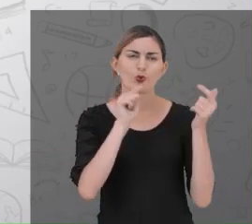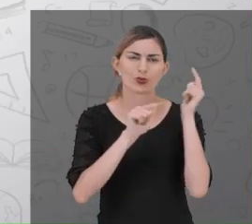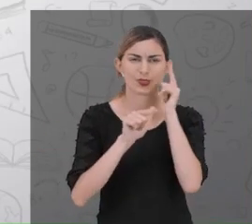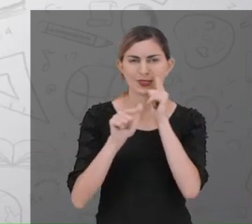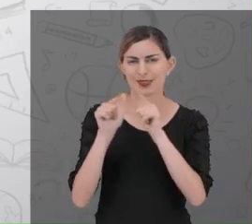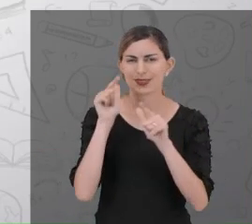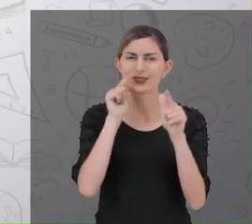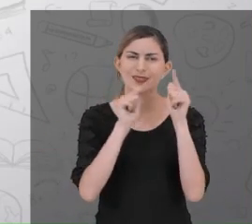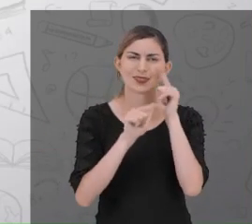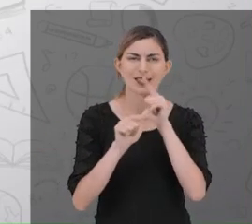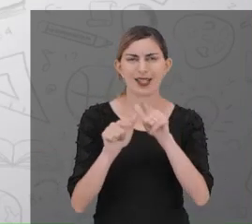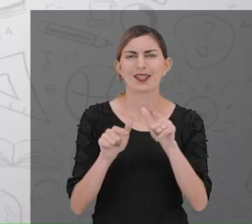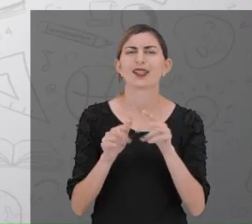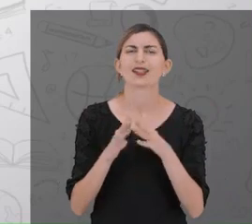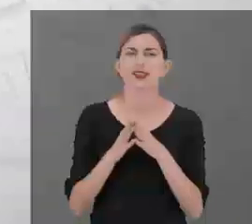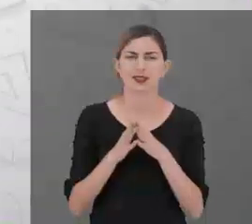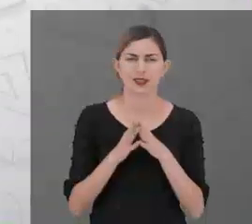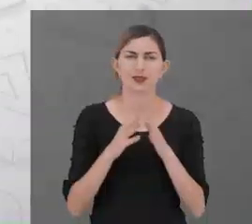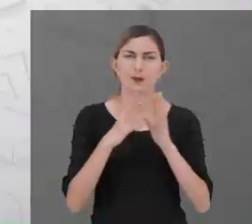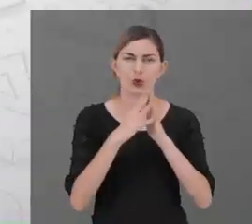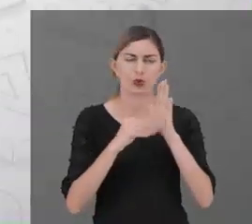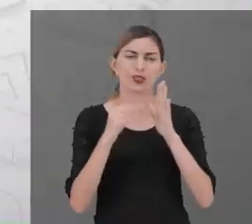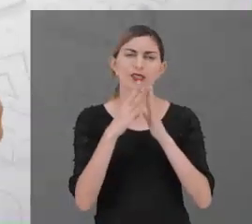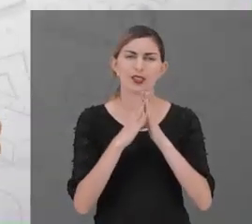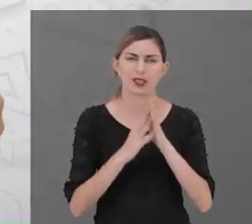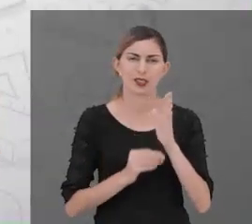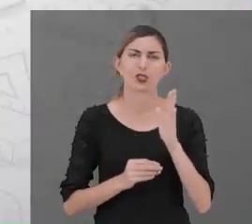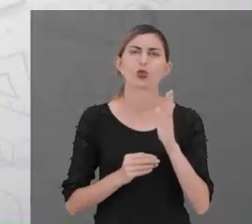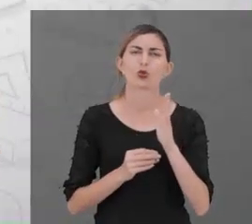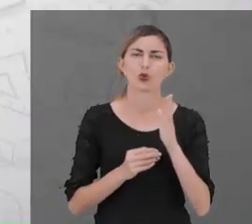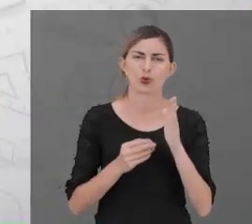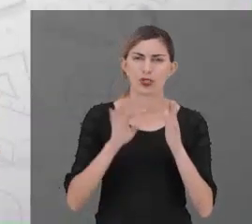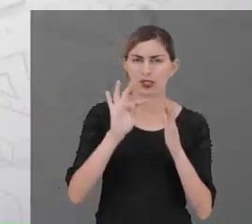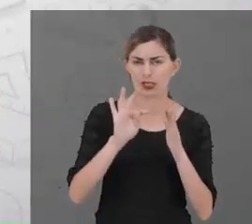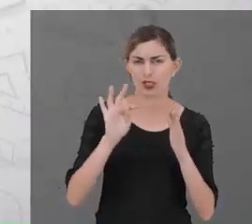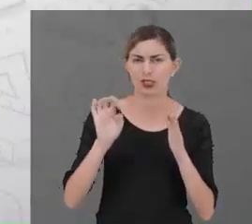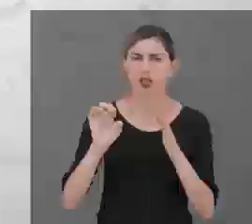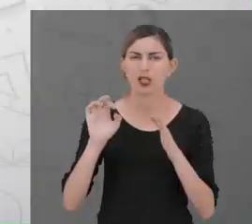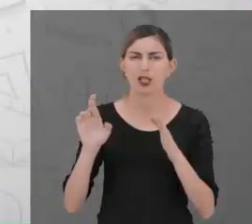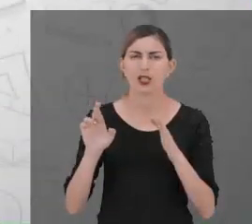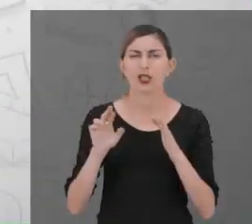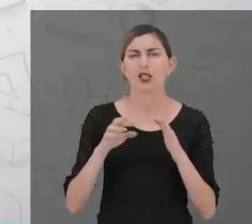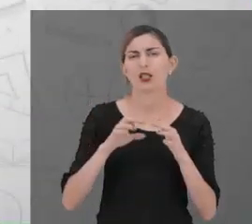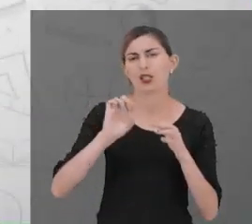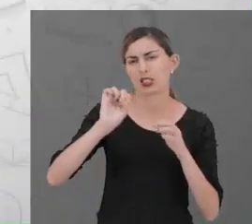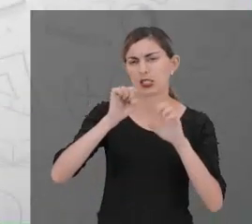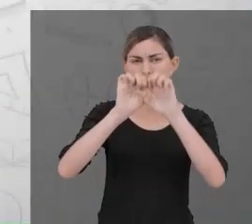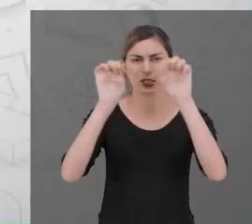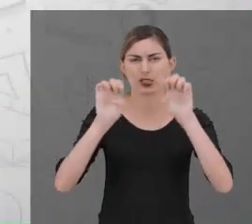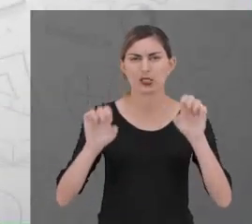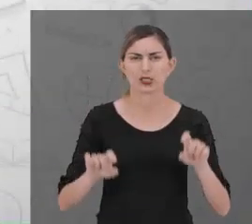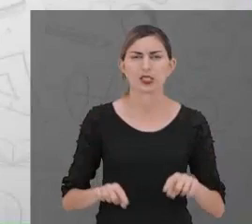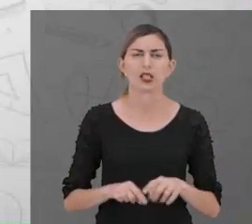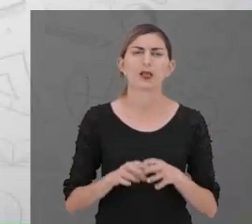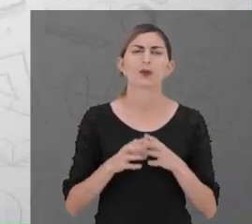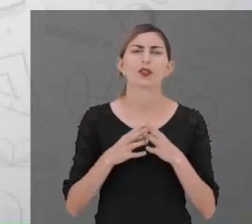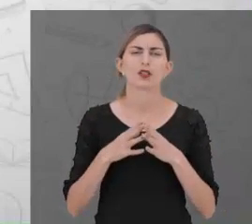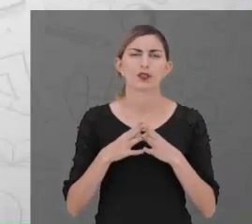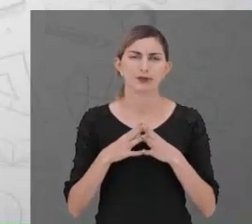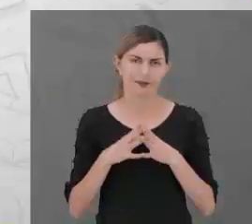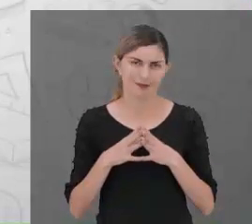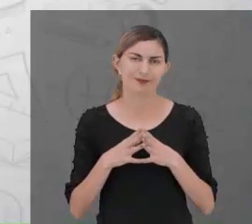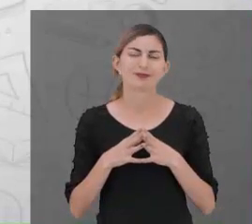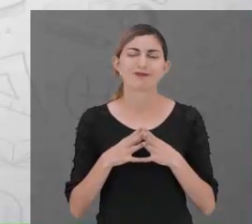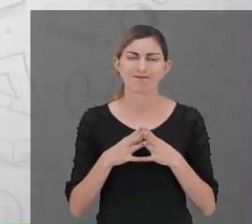você vai conseguir entender o que são modelos ER, esquemas